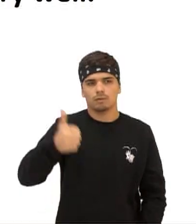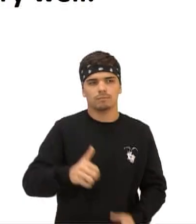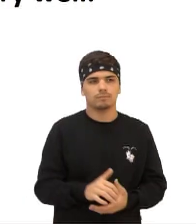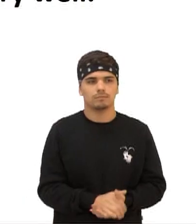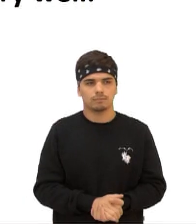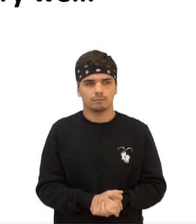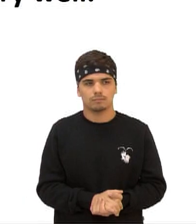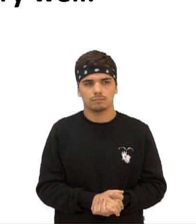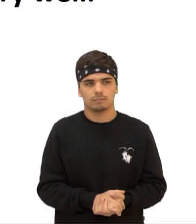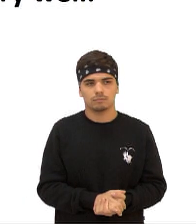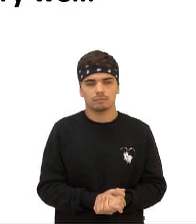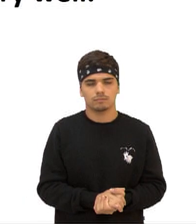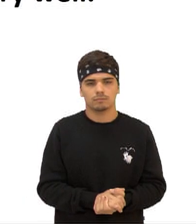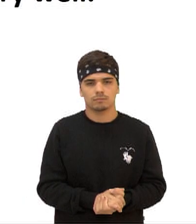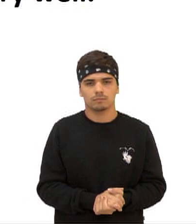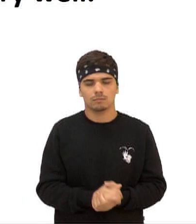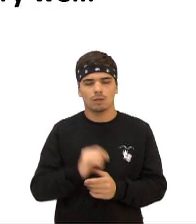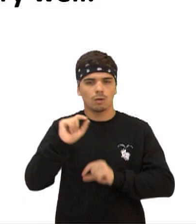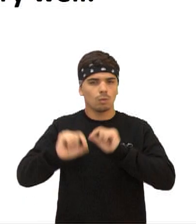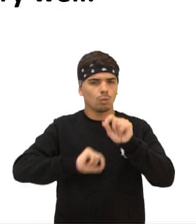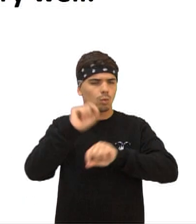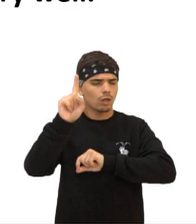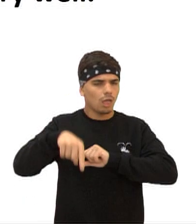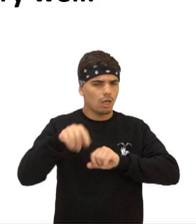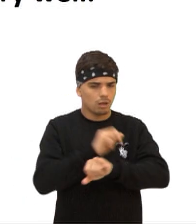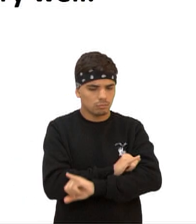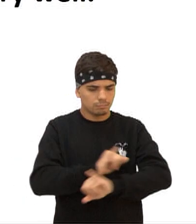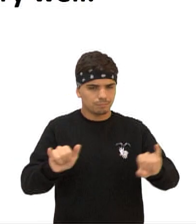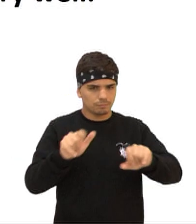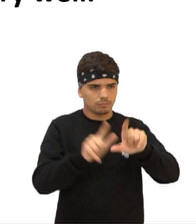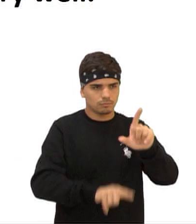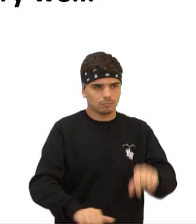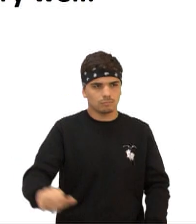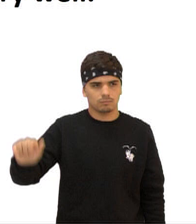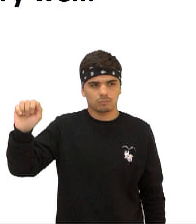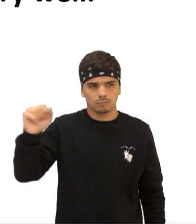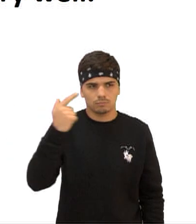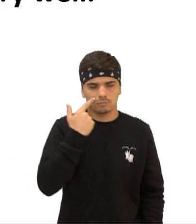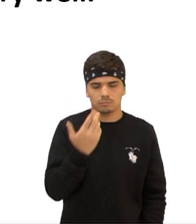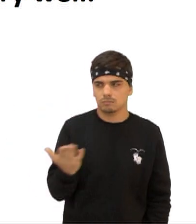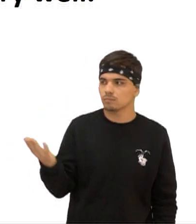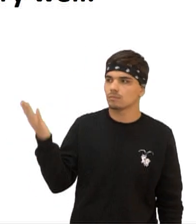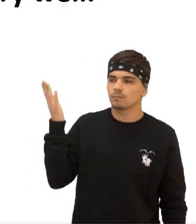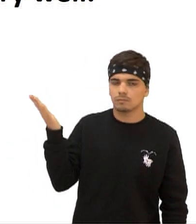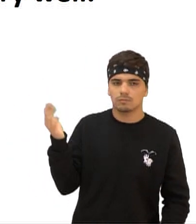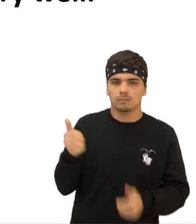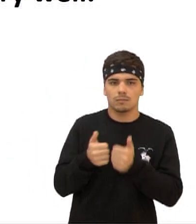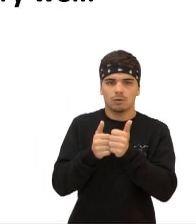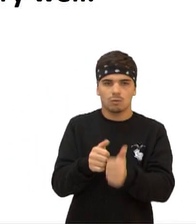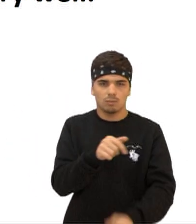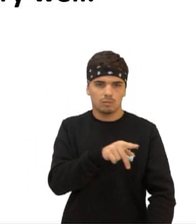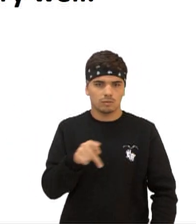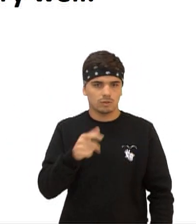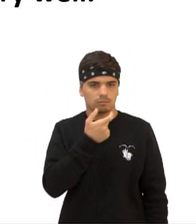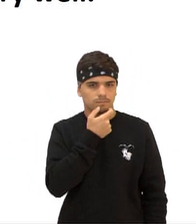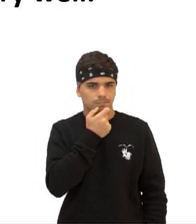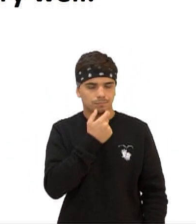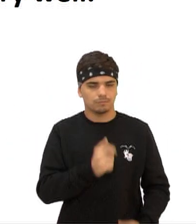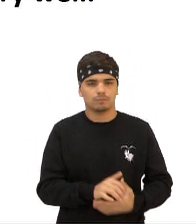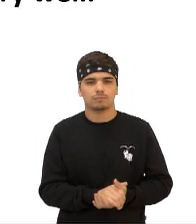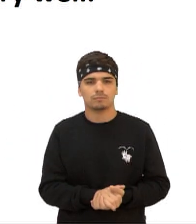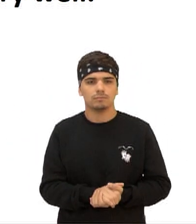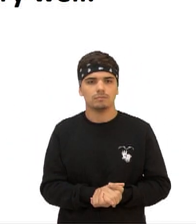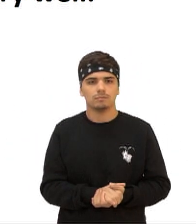oarecendo divertir mesmo que é um anúncio letra a Apple motion a nossa própria Brand of